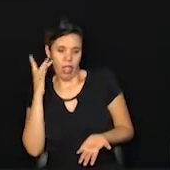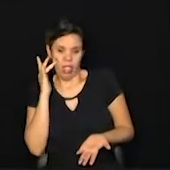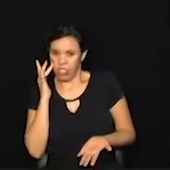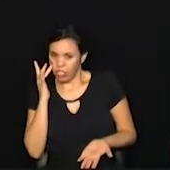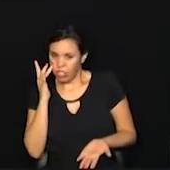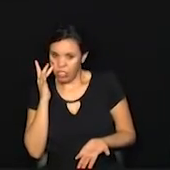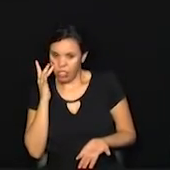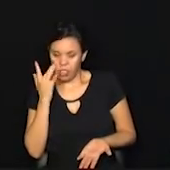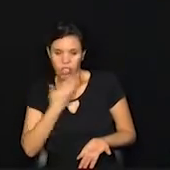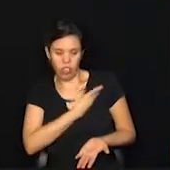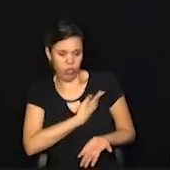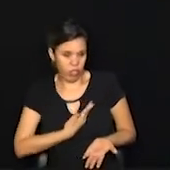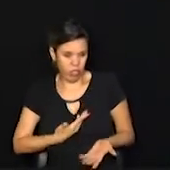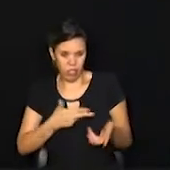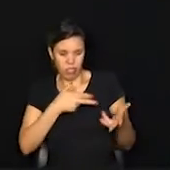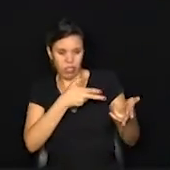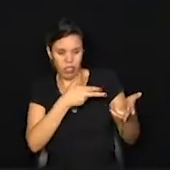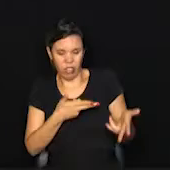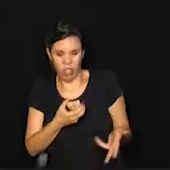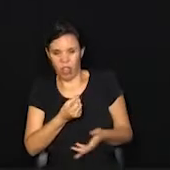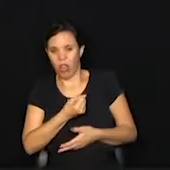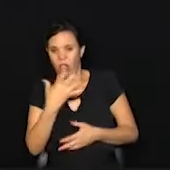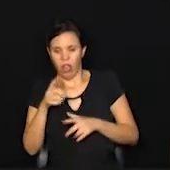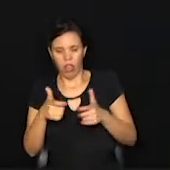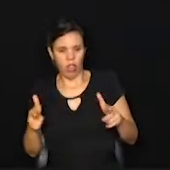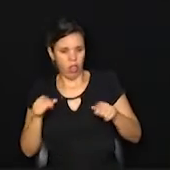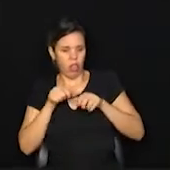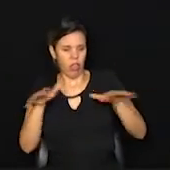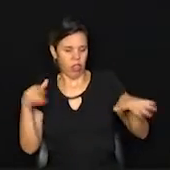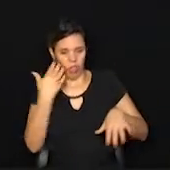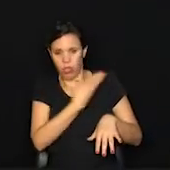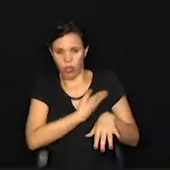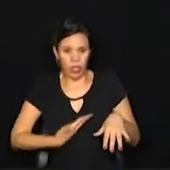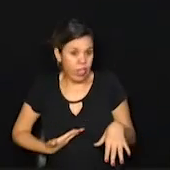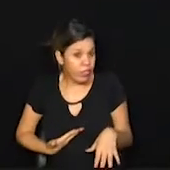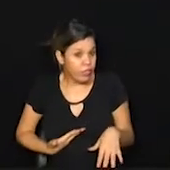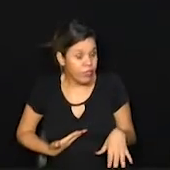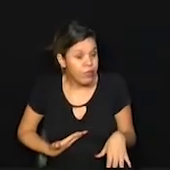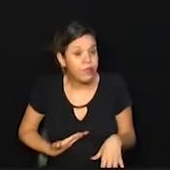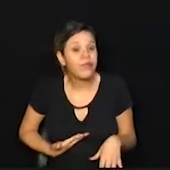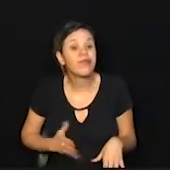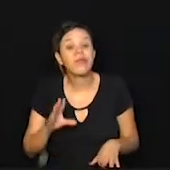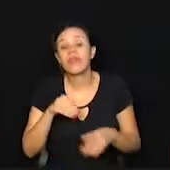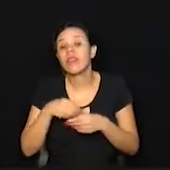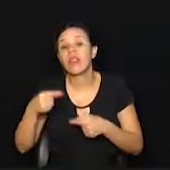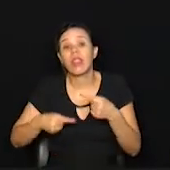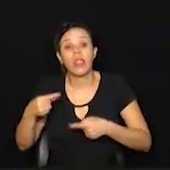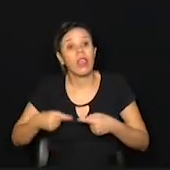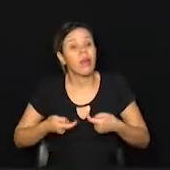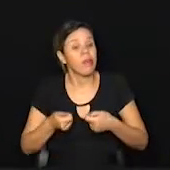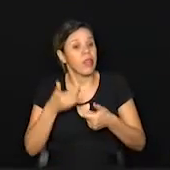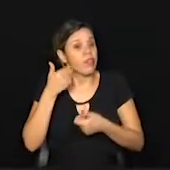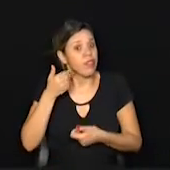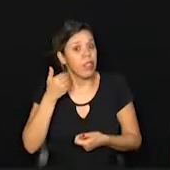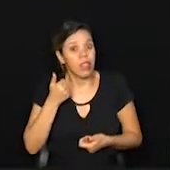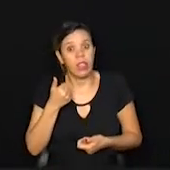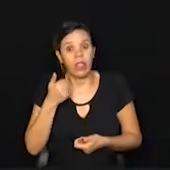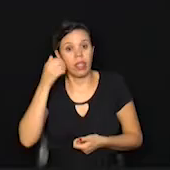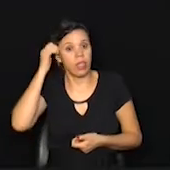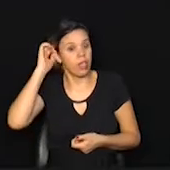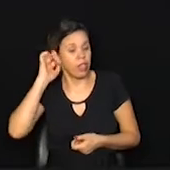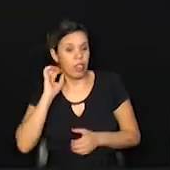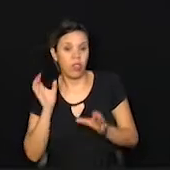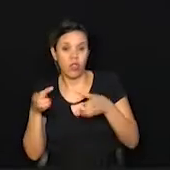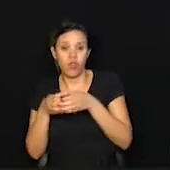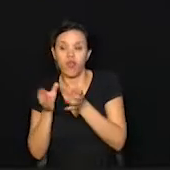esse governo governo militar Olha a quantidade militar os seus parece todo o governo Olha como eles são beneficiados é uma casta é